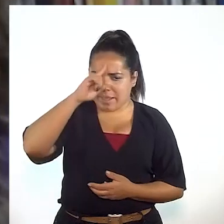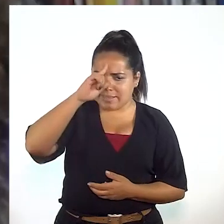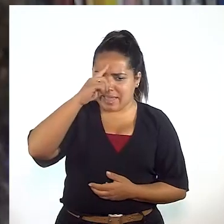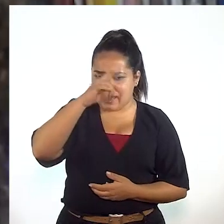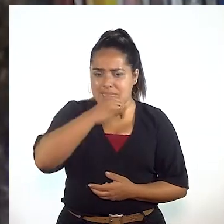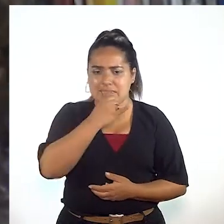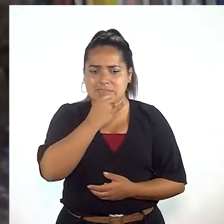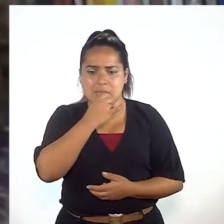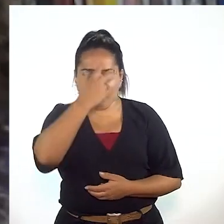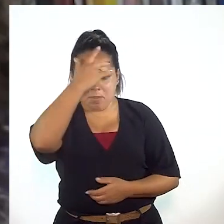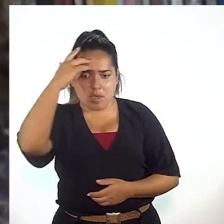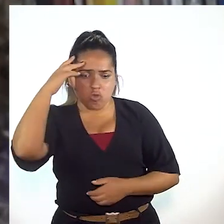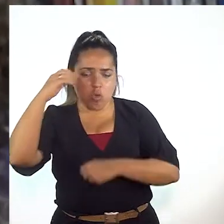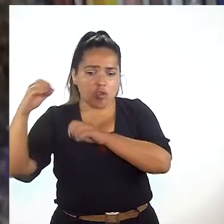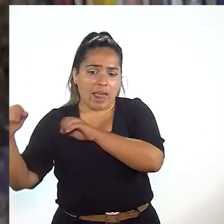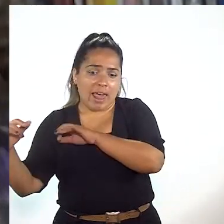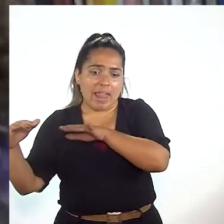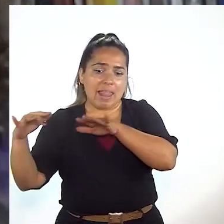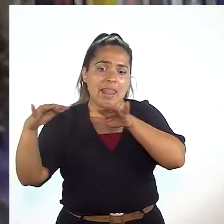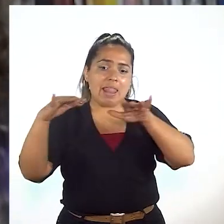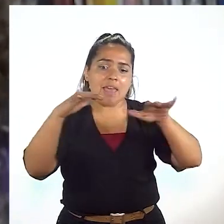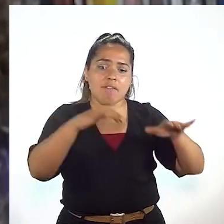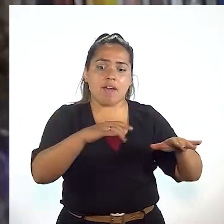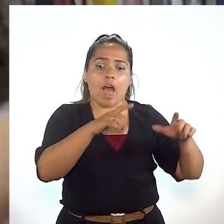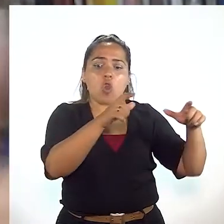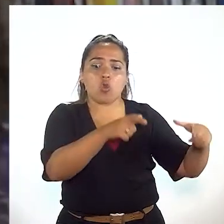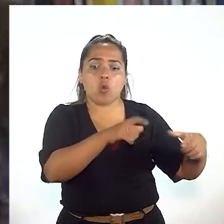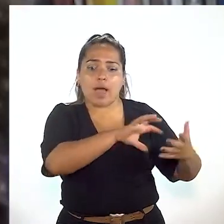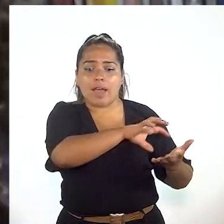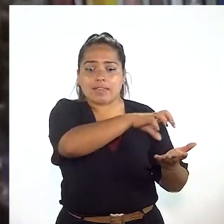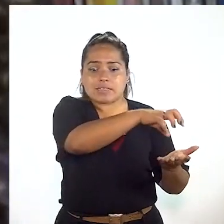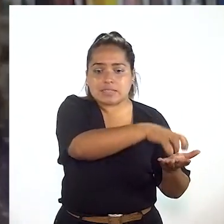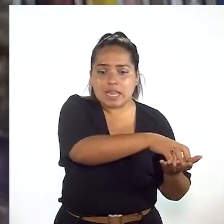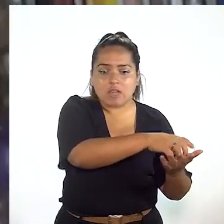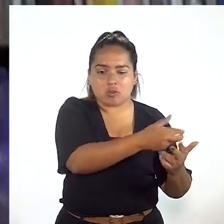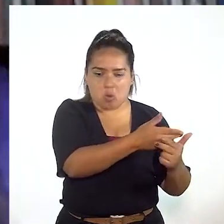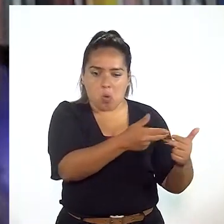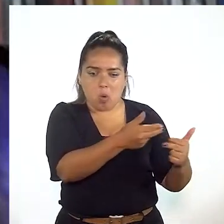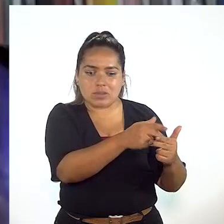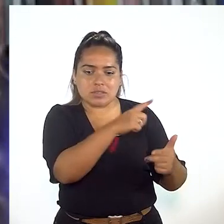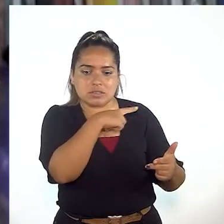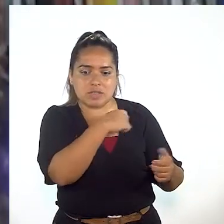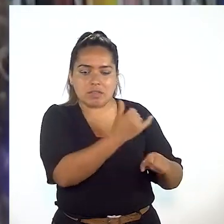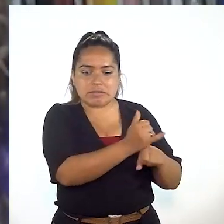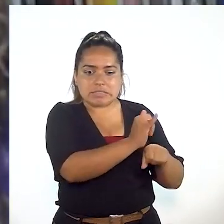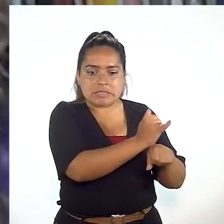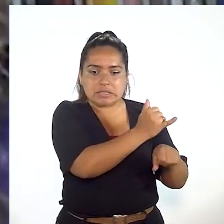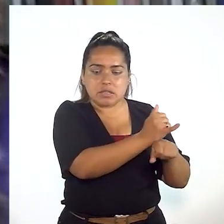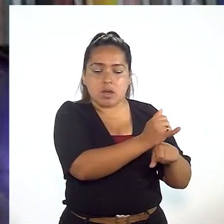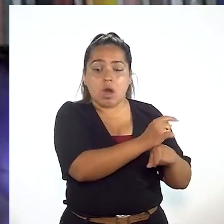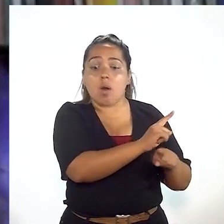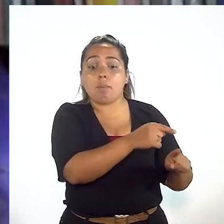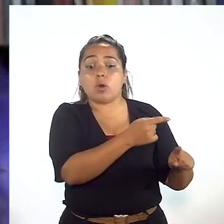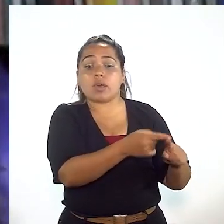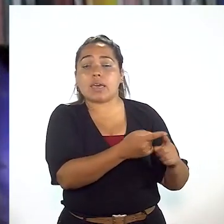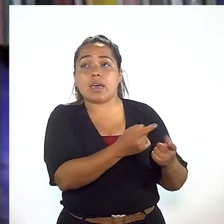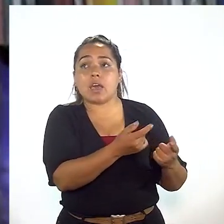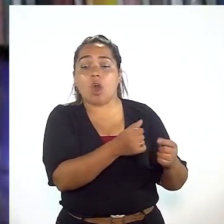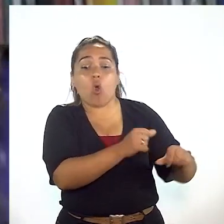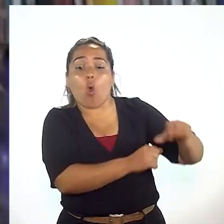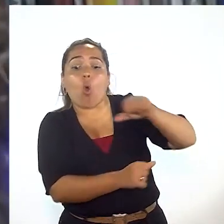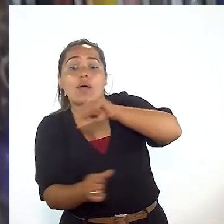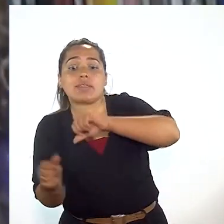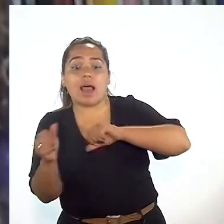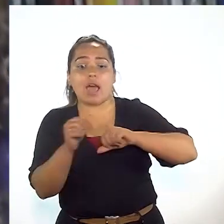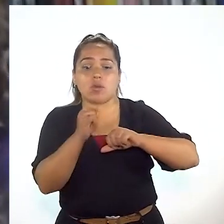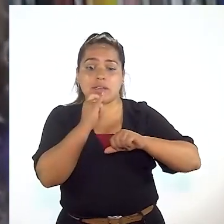vida. Então, assim, ao invés de levar todo mundo lá para o centro, porque a maior parte dos equipamentos está na região